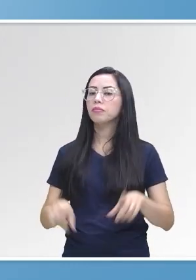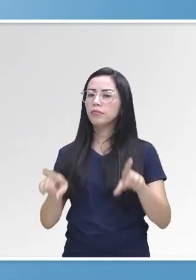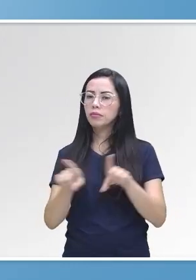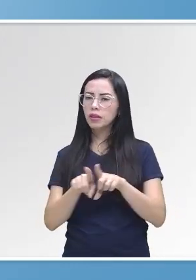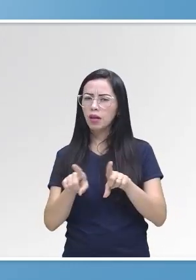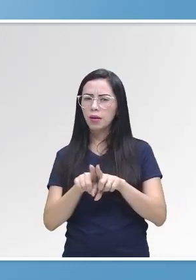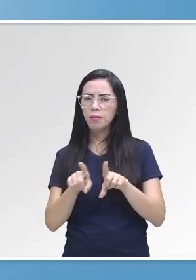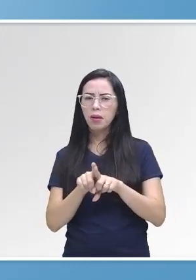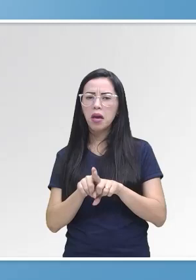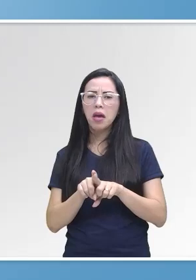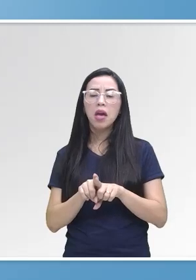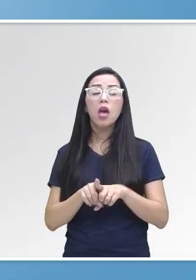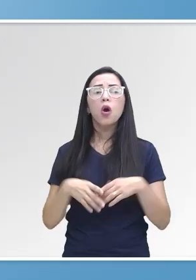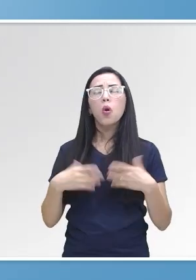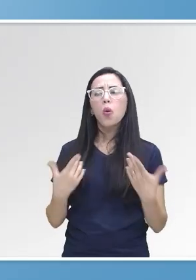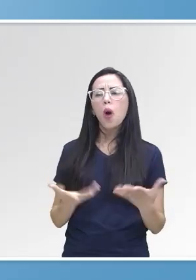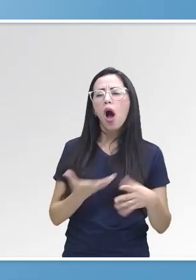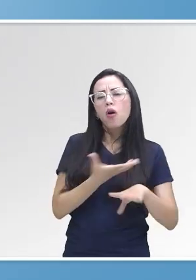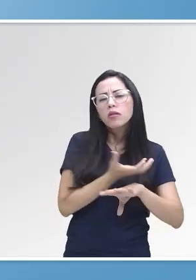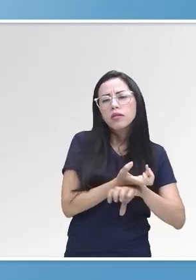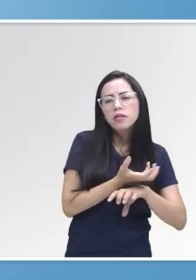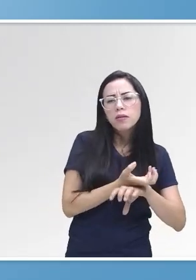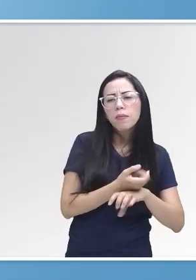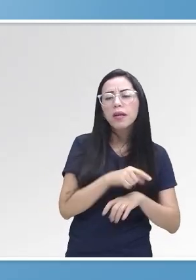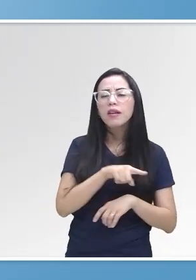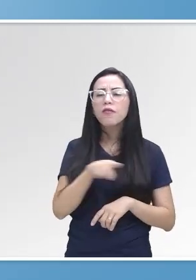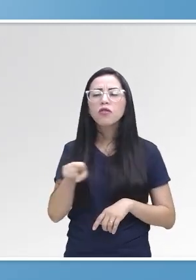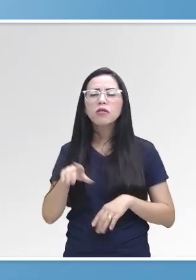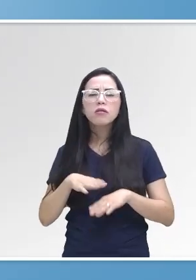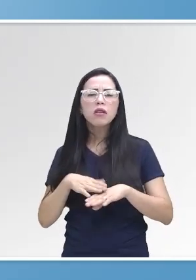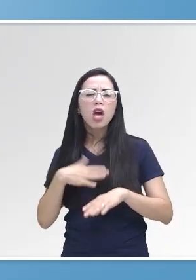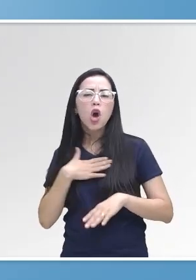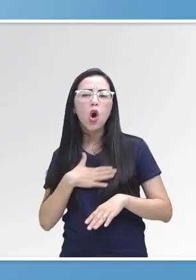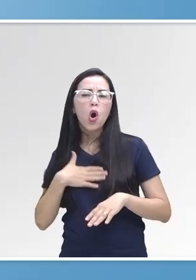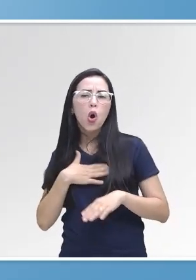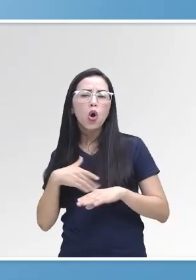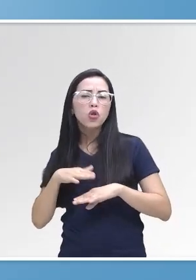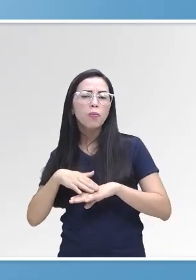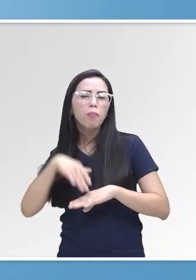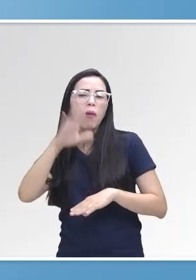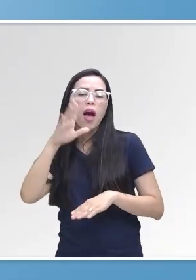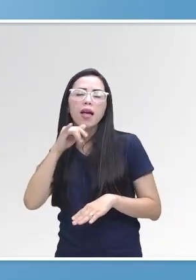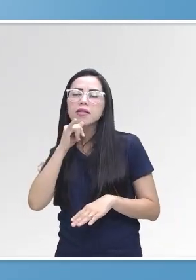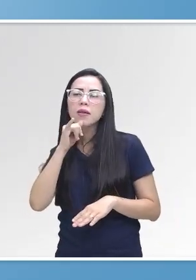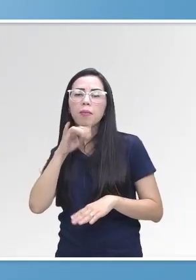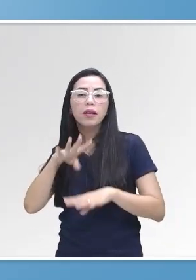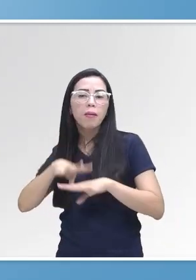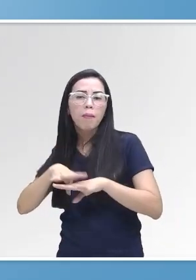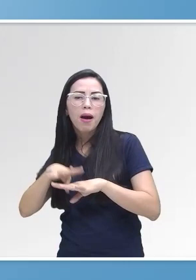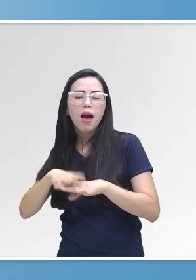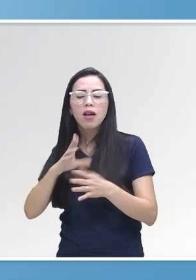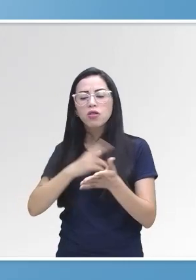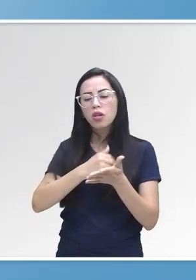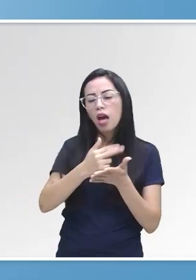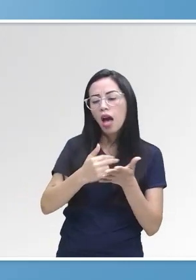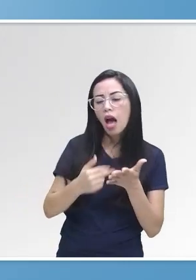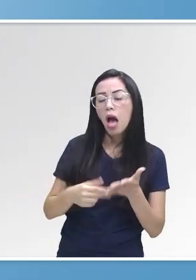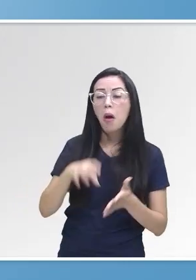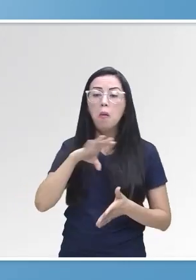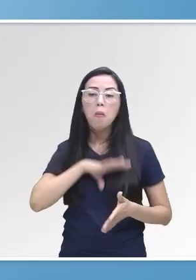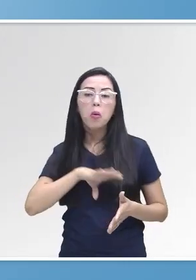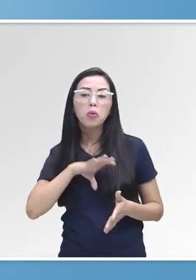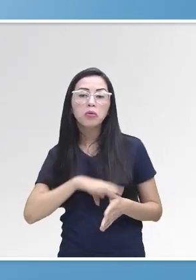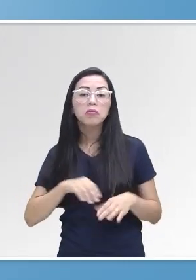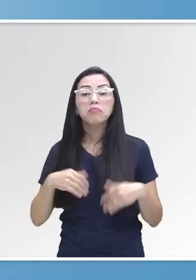gosta disciplina né que gosta mais de português e matemática de artes e aí faz o gráfico